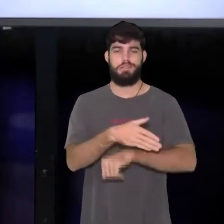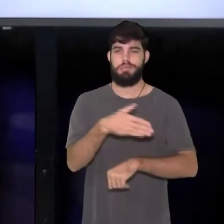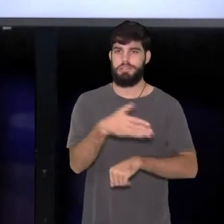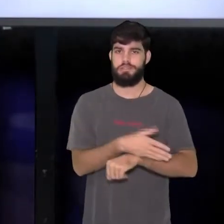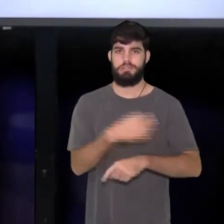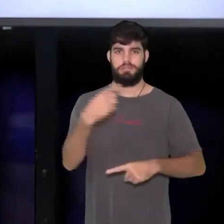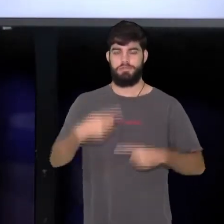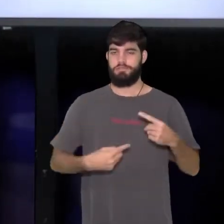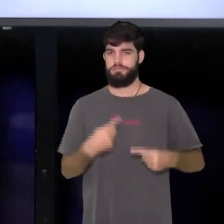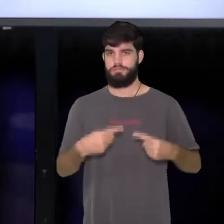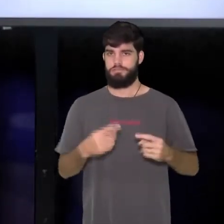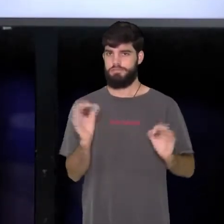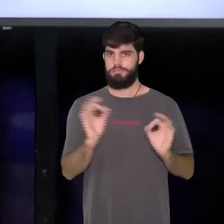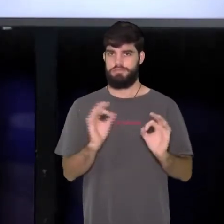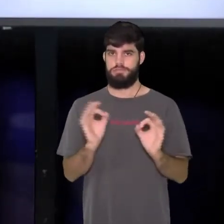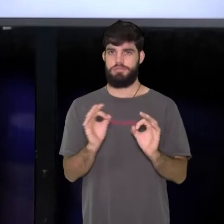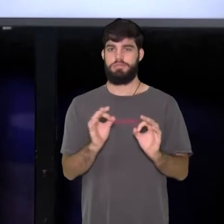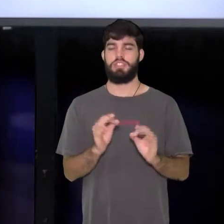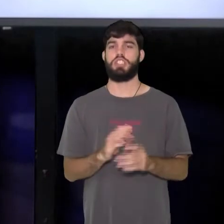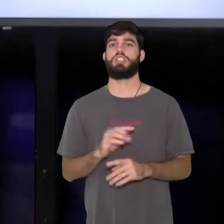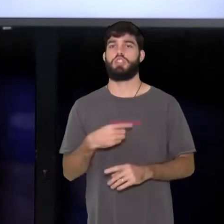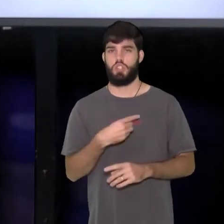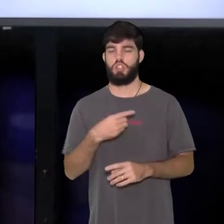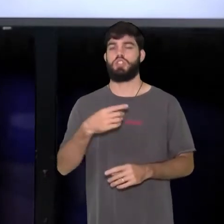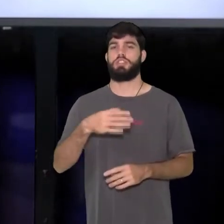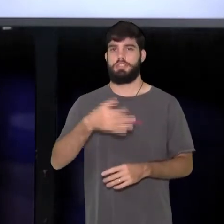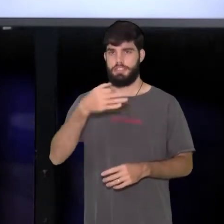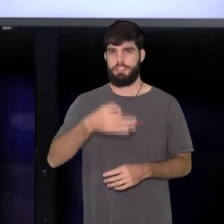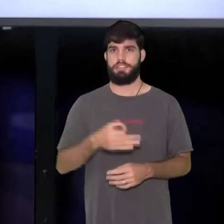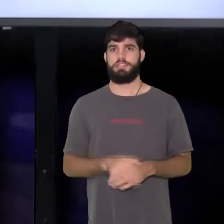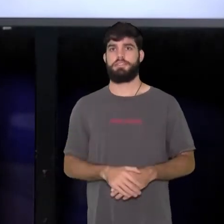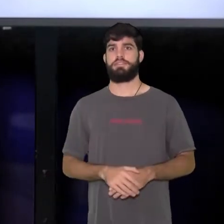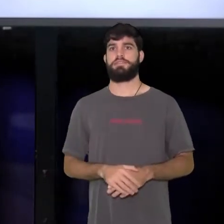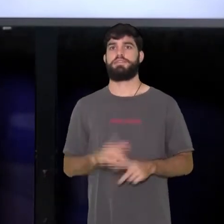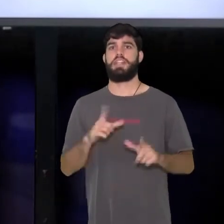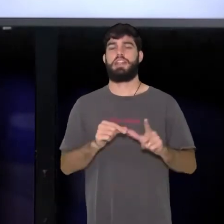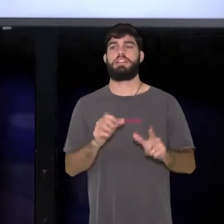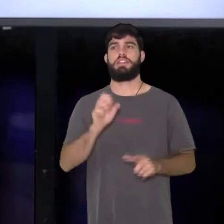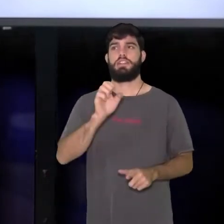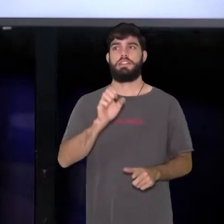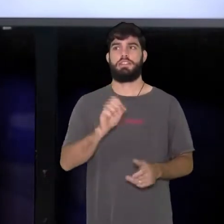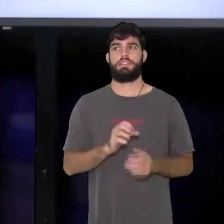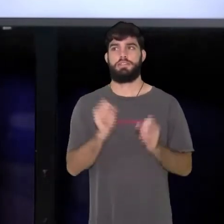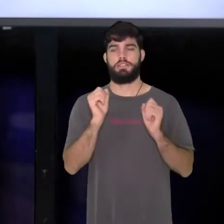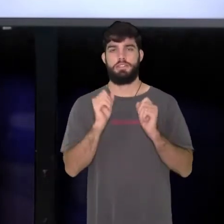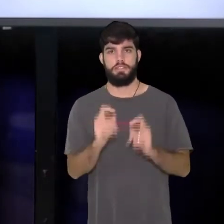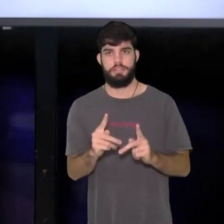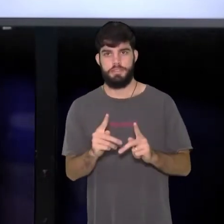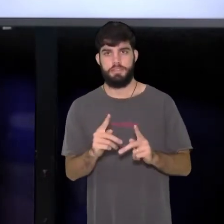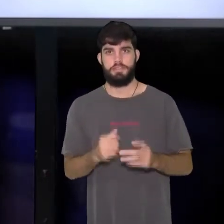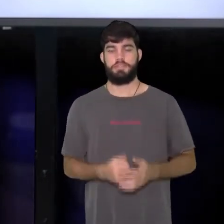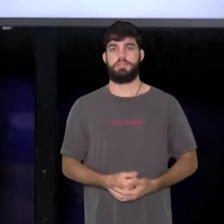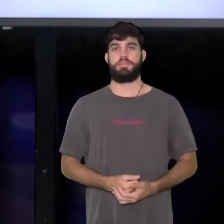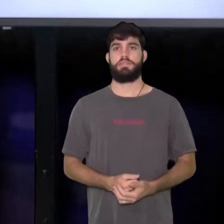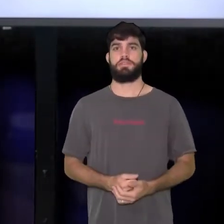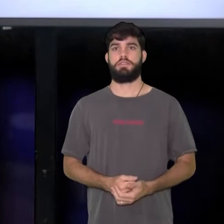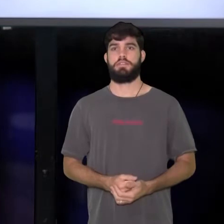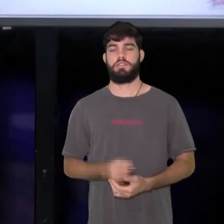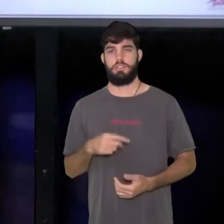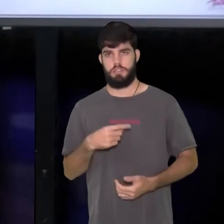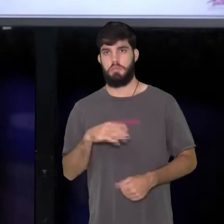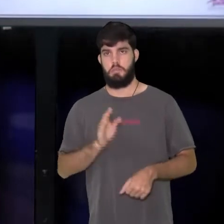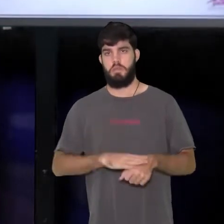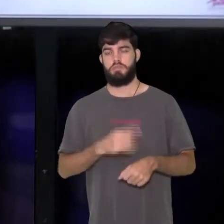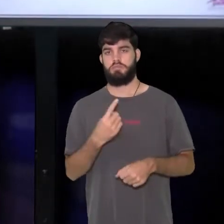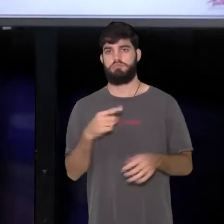participação política. Então, a gente confirma agora o gabarito letra E. Ok? Vamos para mais uma